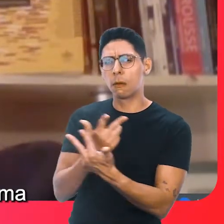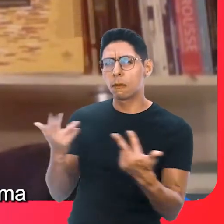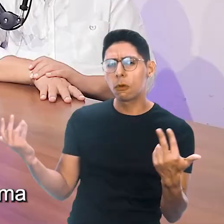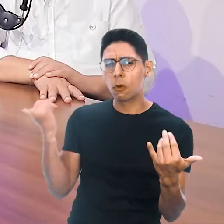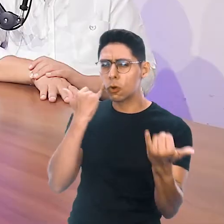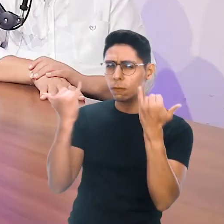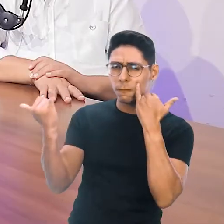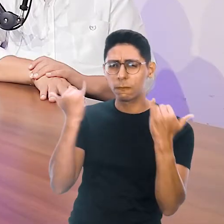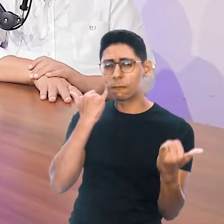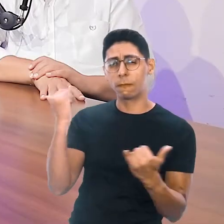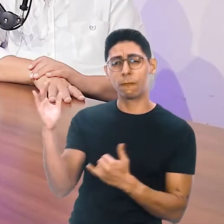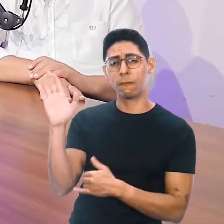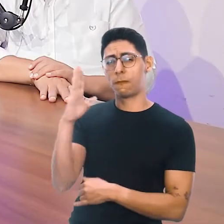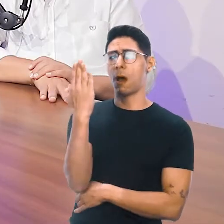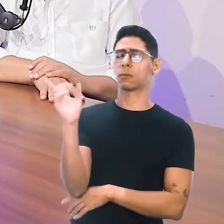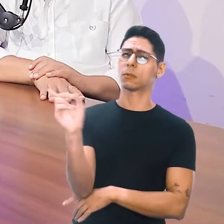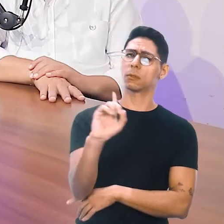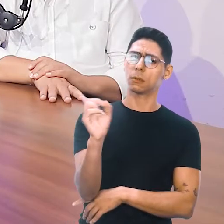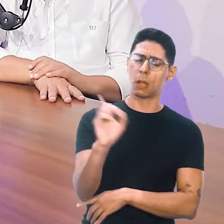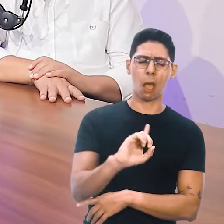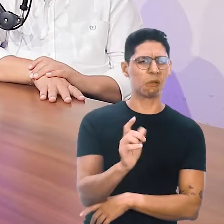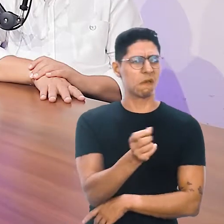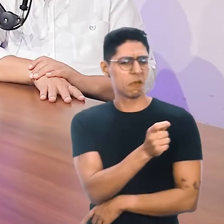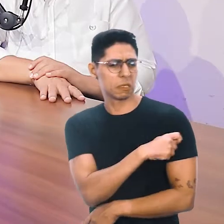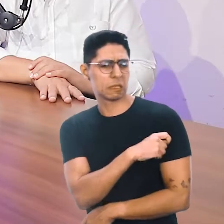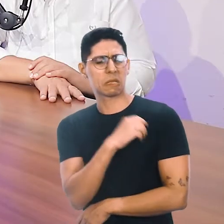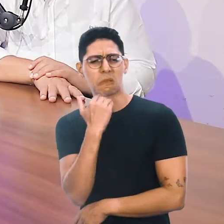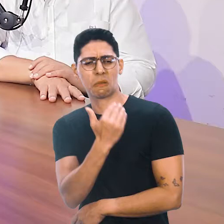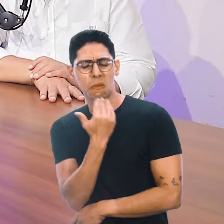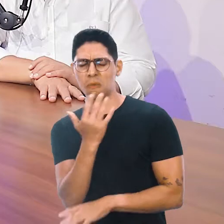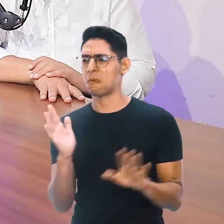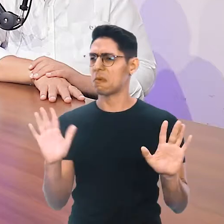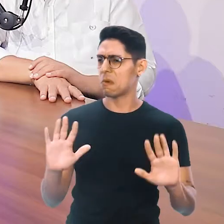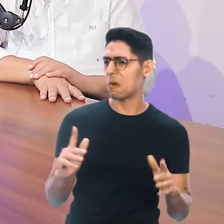é enfim, que não tem utilidade ou que